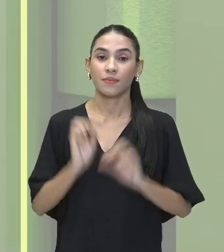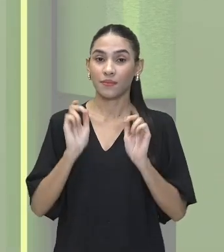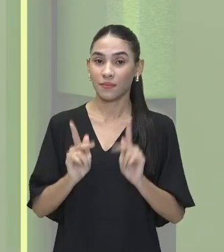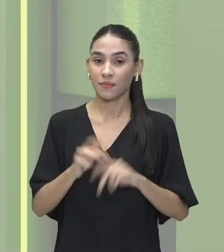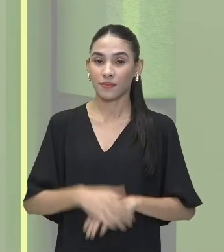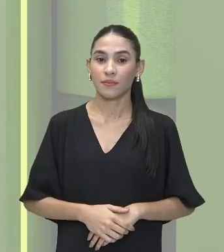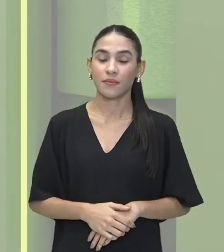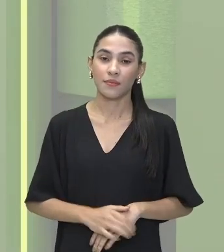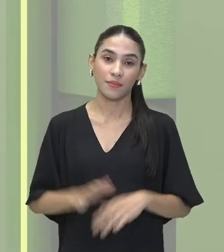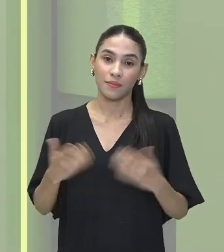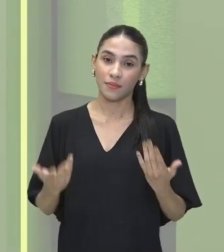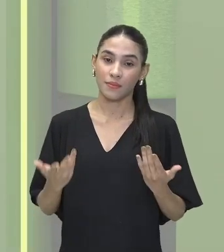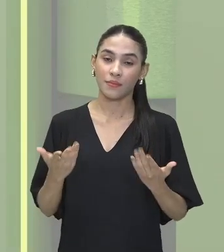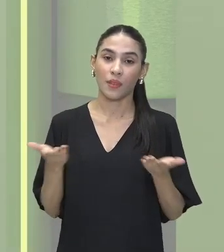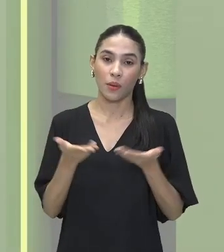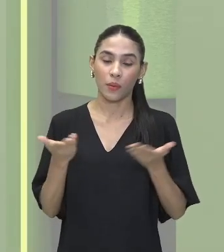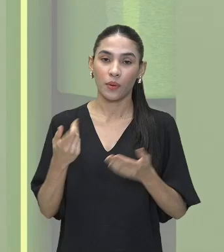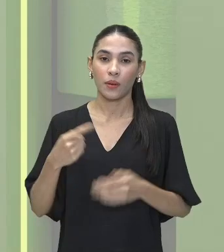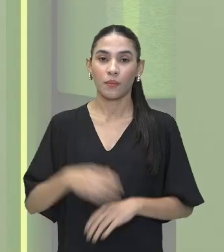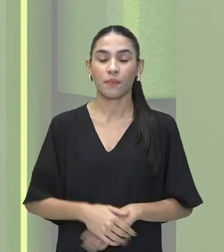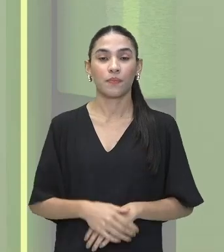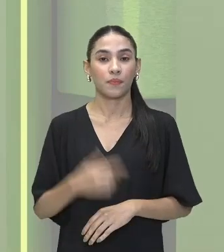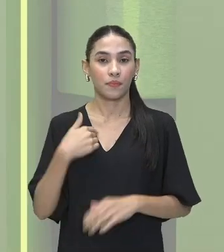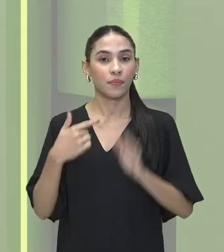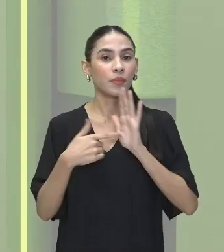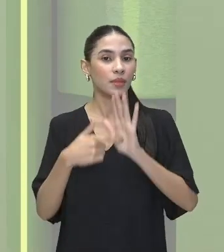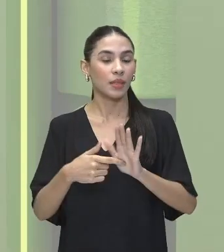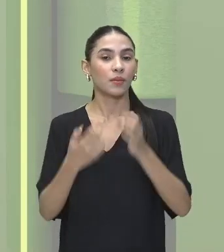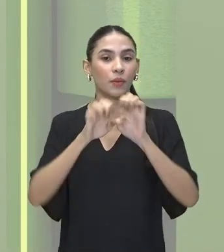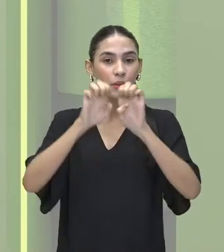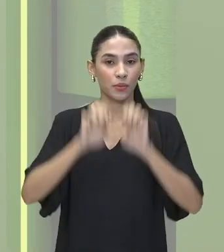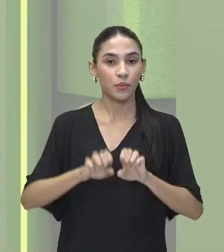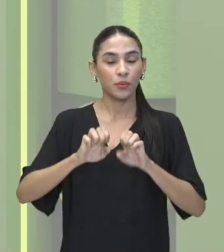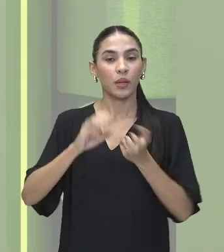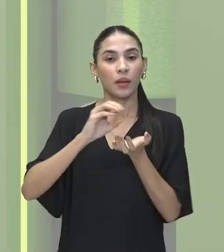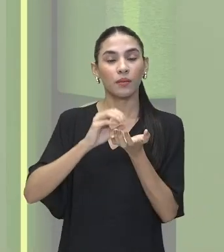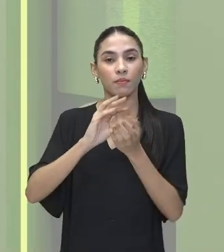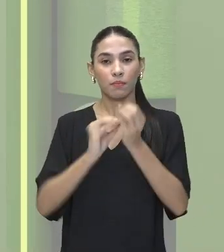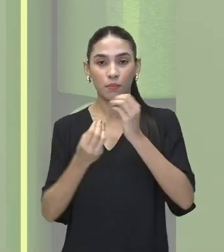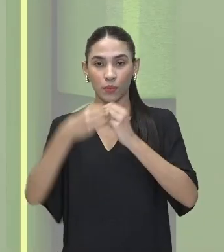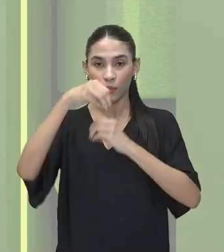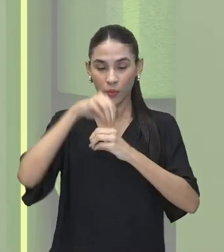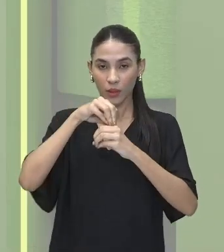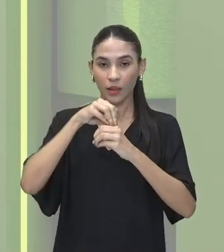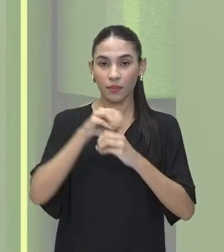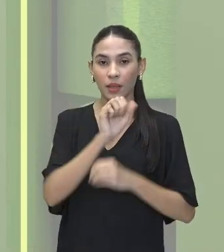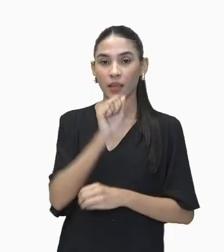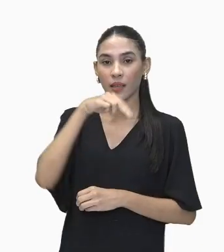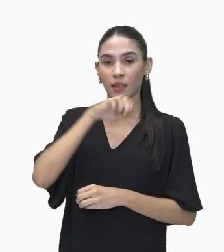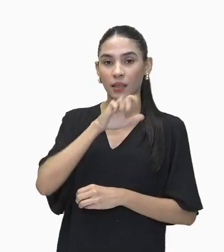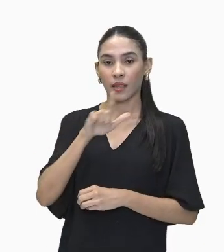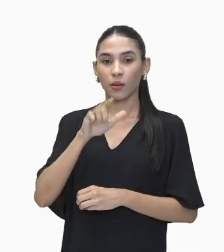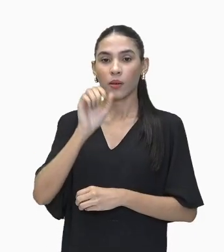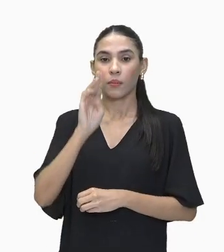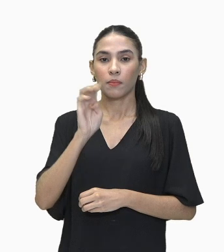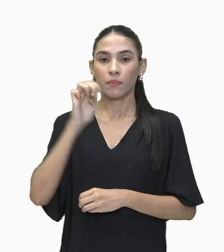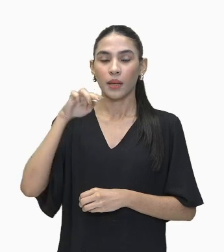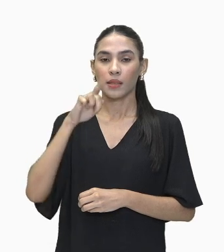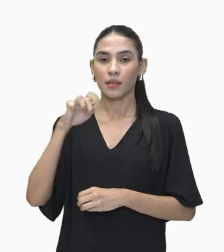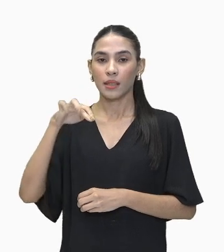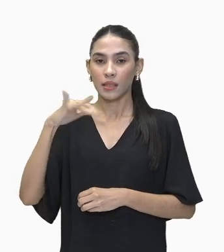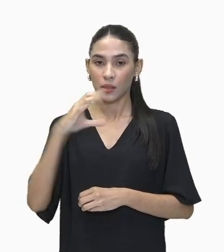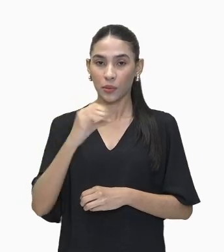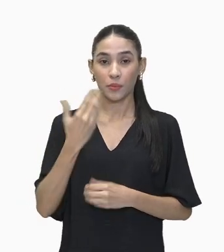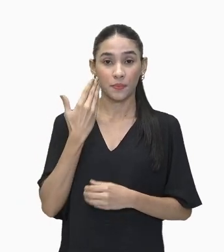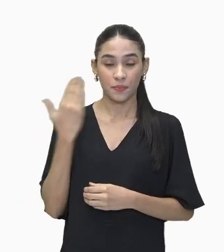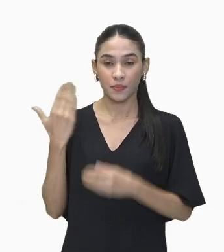certo? Então, agora trouxe para vocês a fórmula molecular do anel benzênico. Observem aí, além da estrutura. Tá